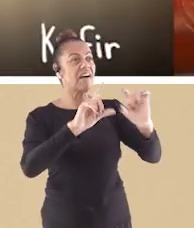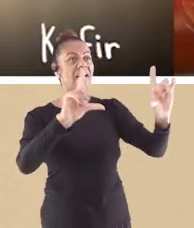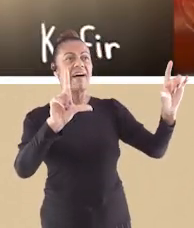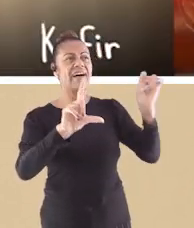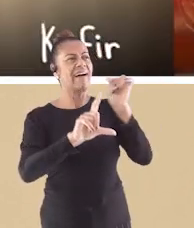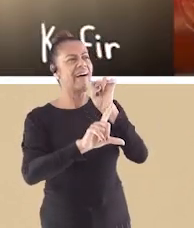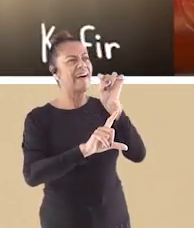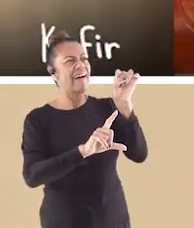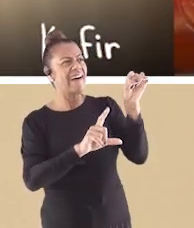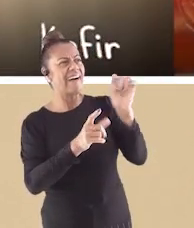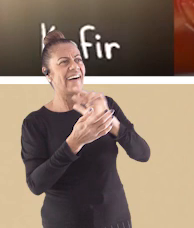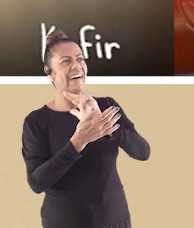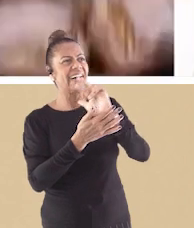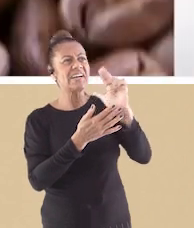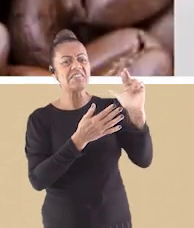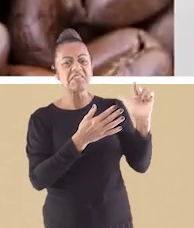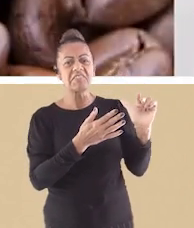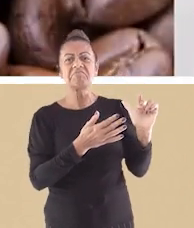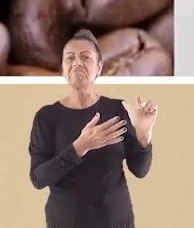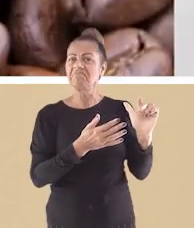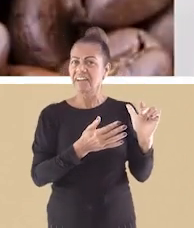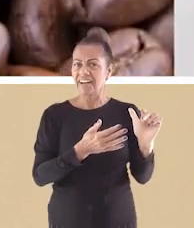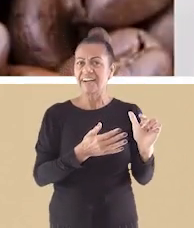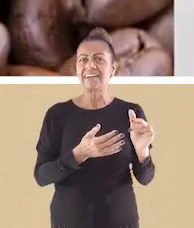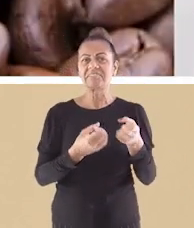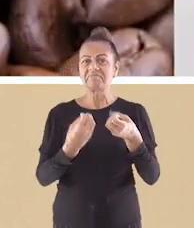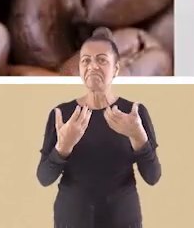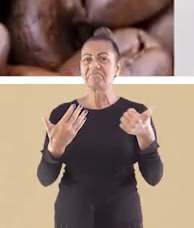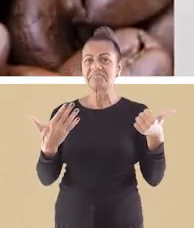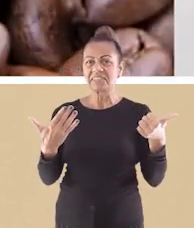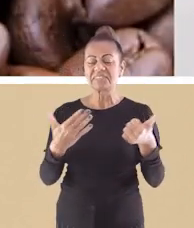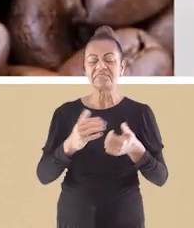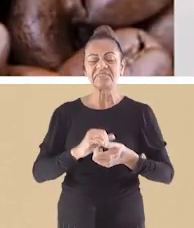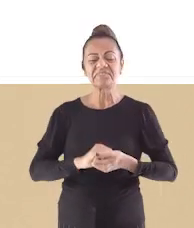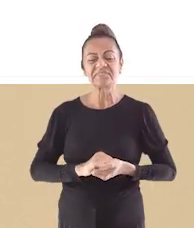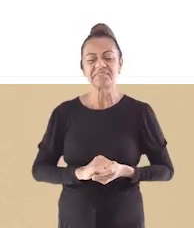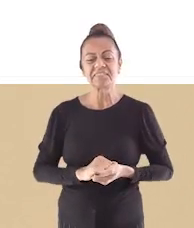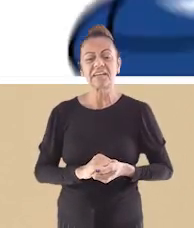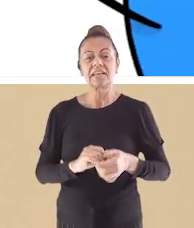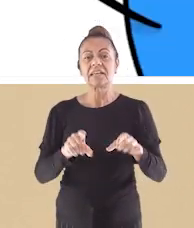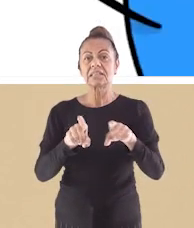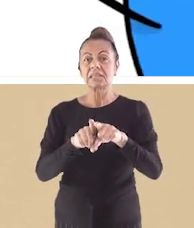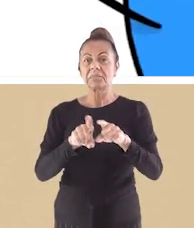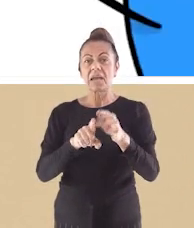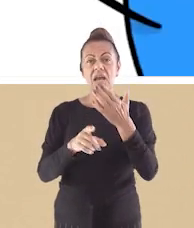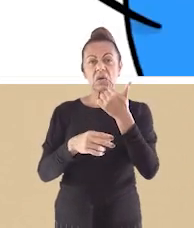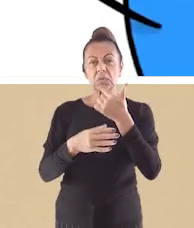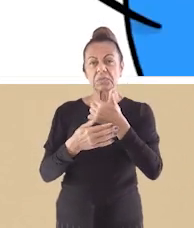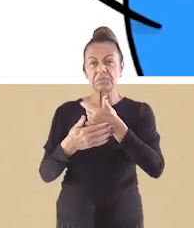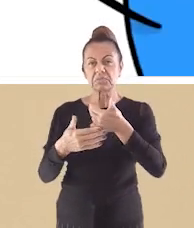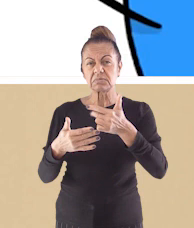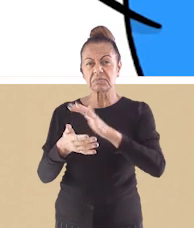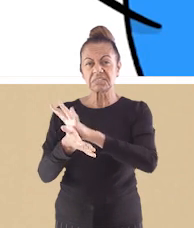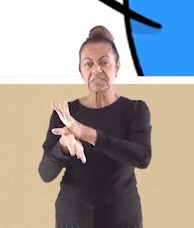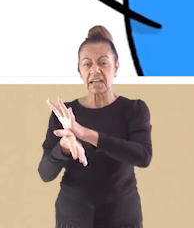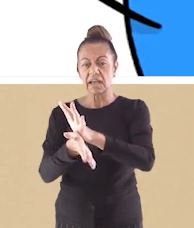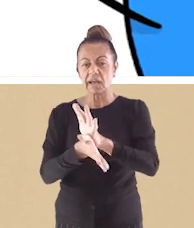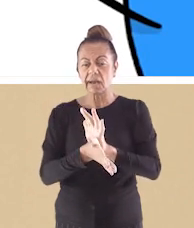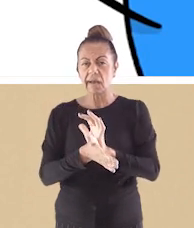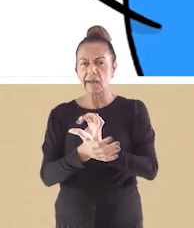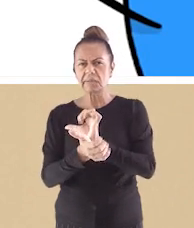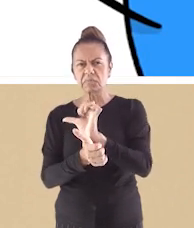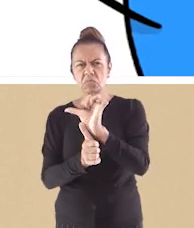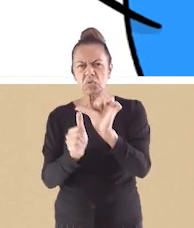kimchi, kombucha, kumis, katsuobushi e muitas outras iguarias que não começam com a letra K. Além disso, a comida estragada pode ter mudado muito mais do que só o